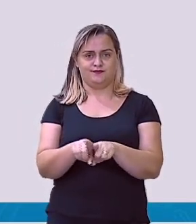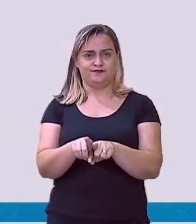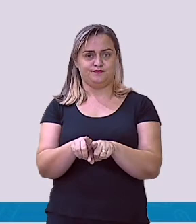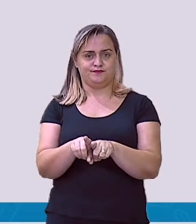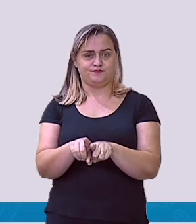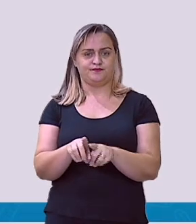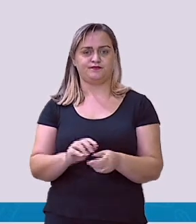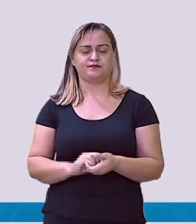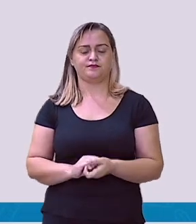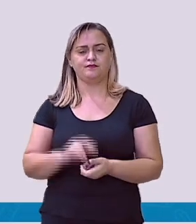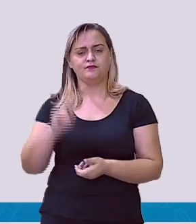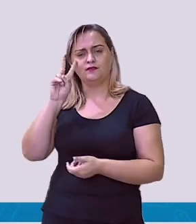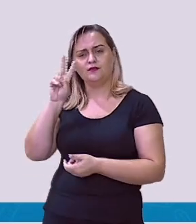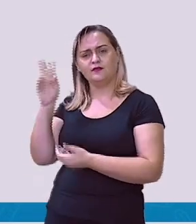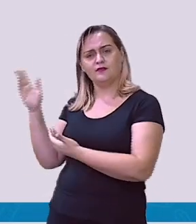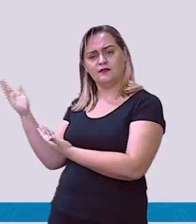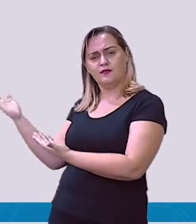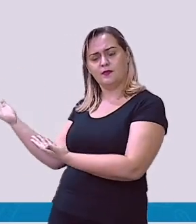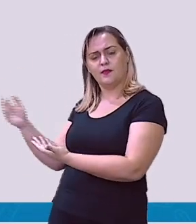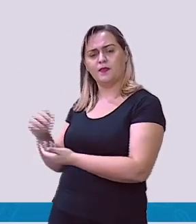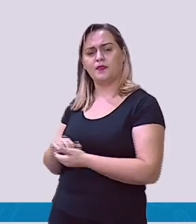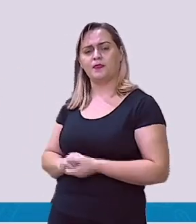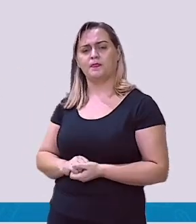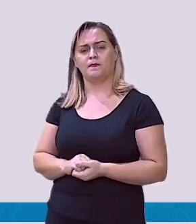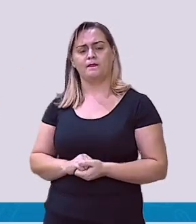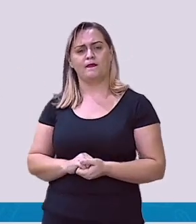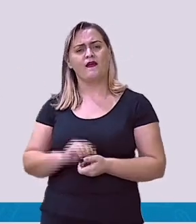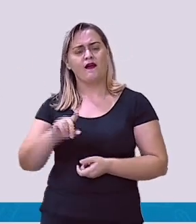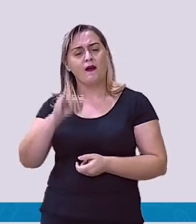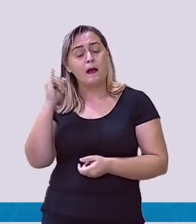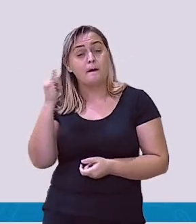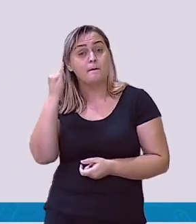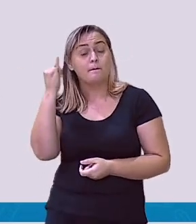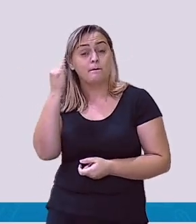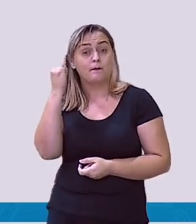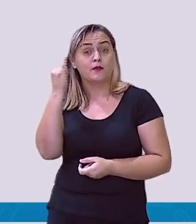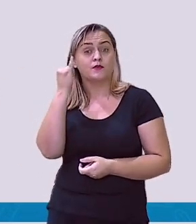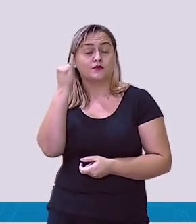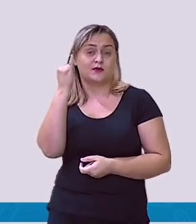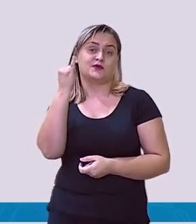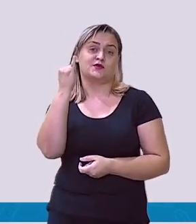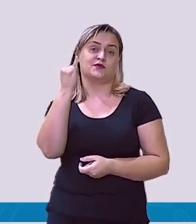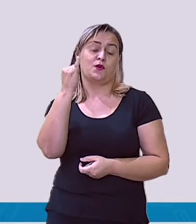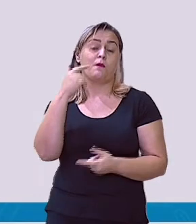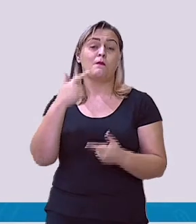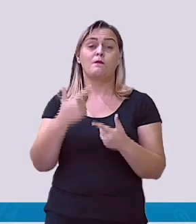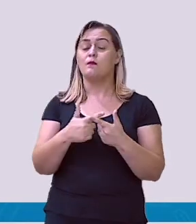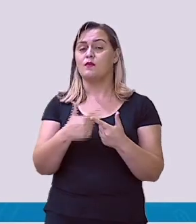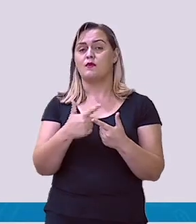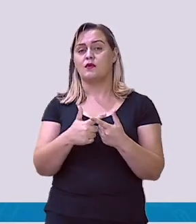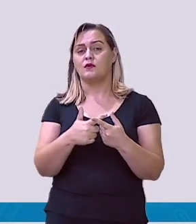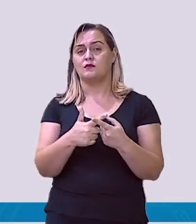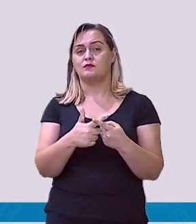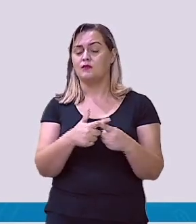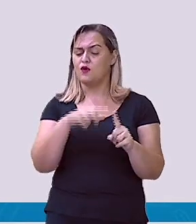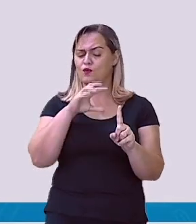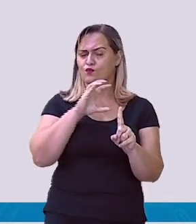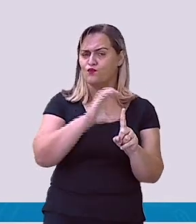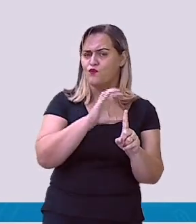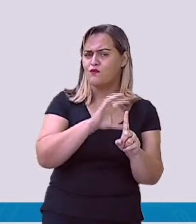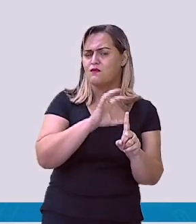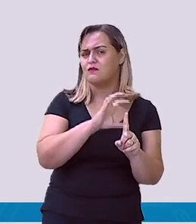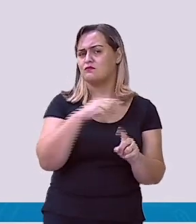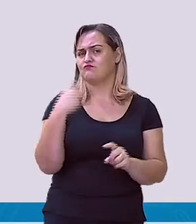nós estamos vendo aqui um pouquinho, e isso é muito importante e mexe muito com o nosso dia a